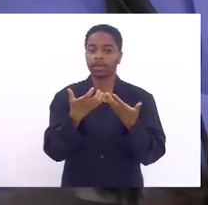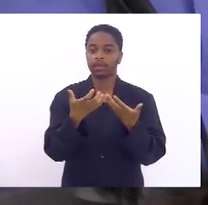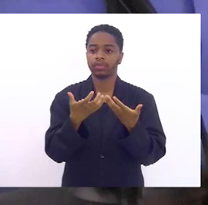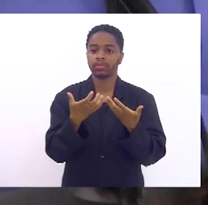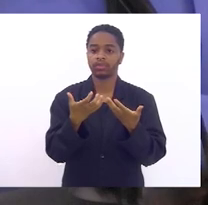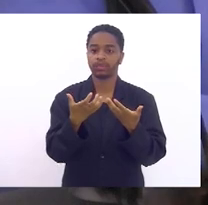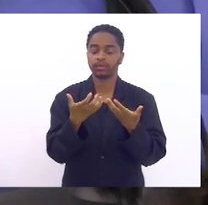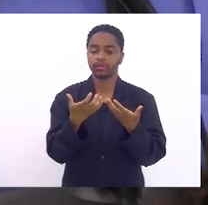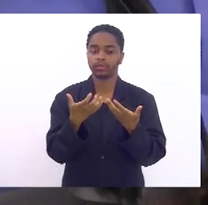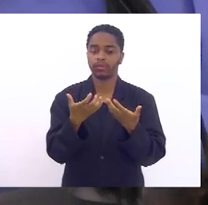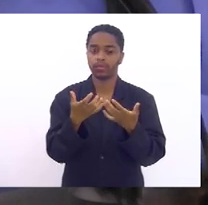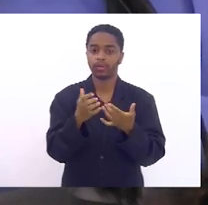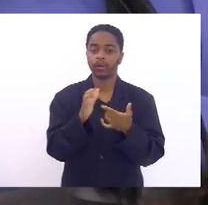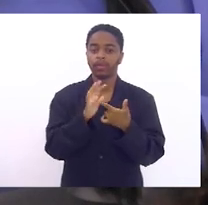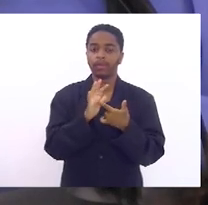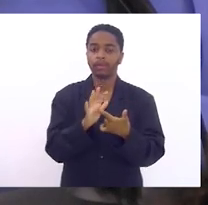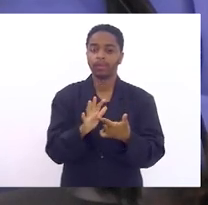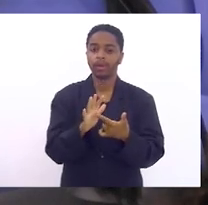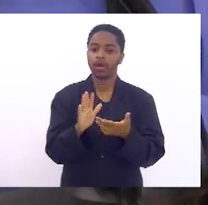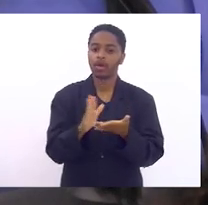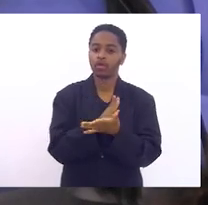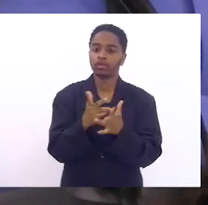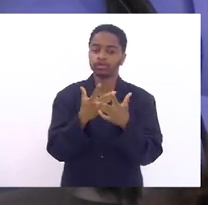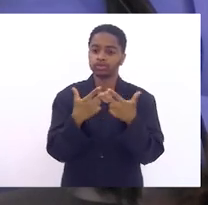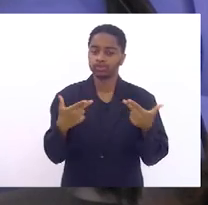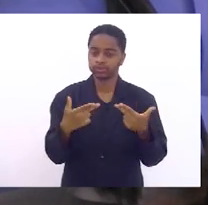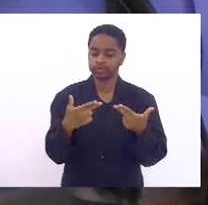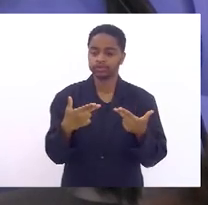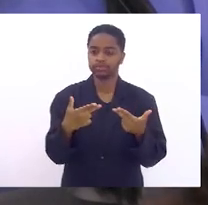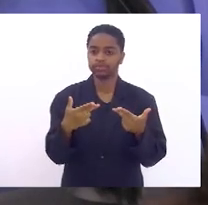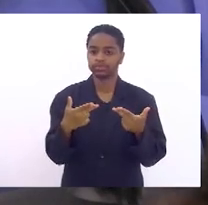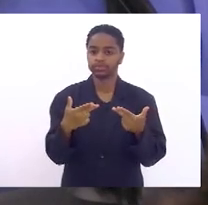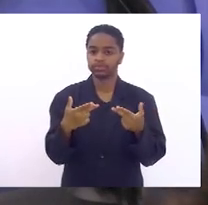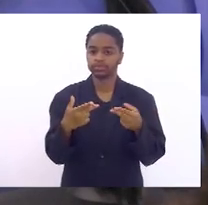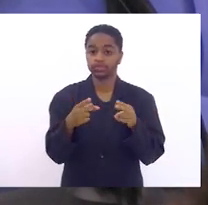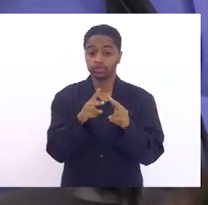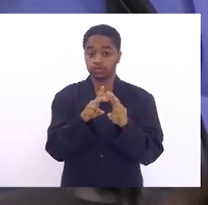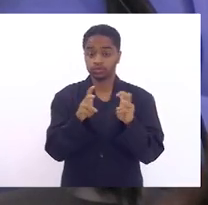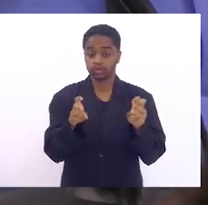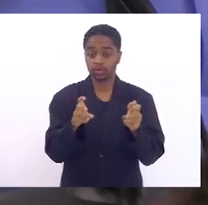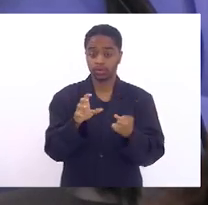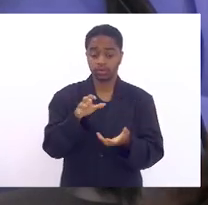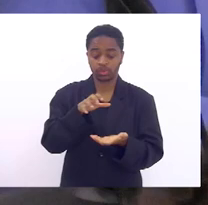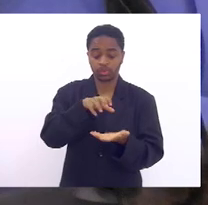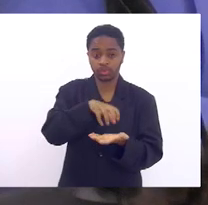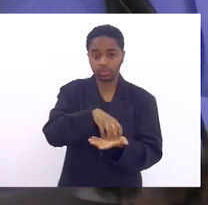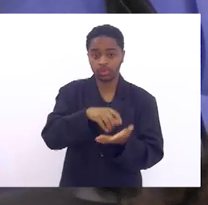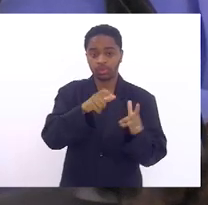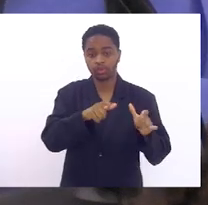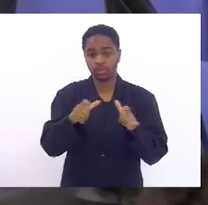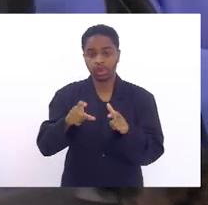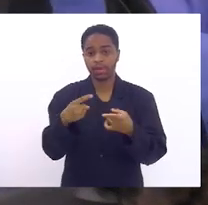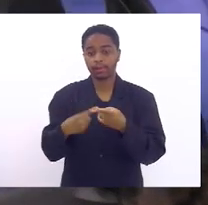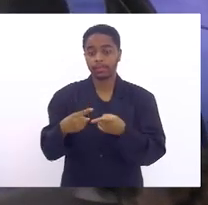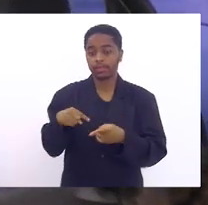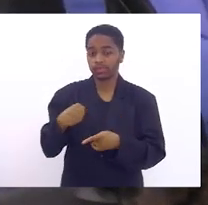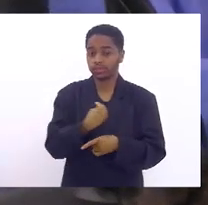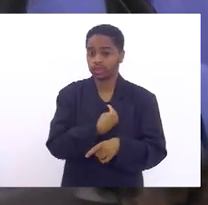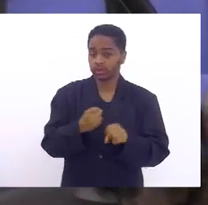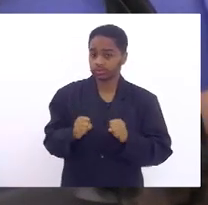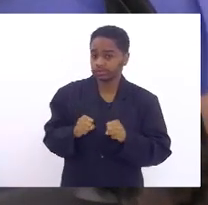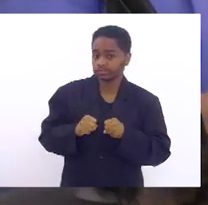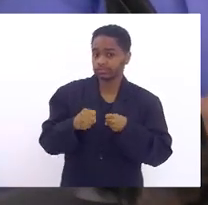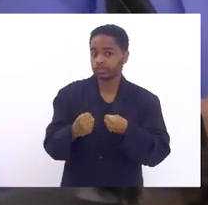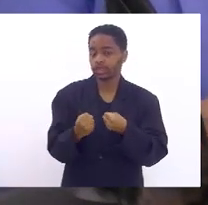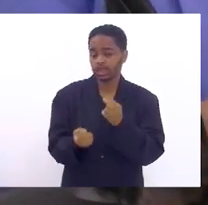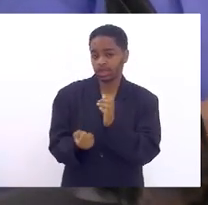eh algumas questões né em relação eh aos equipamentos a gente na secretaria vem fazendo esforço desde que a secretaria foi